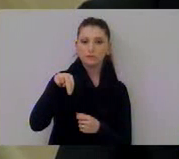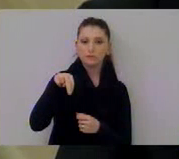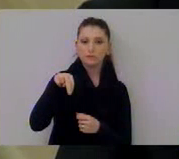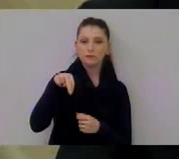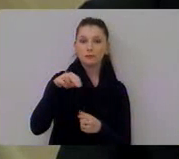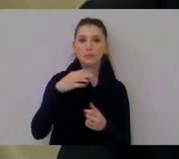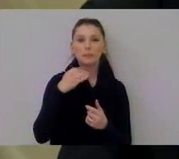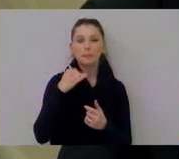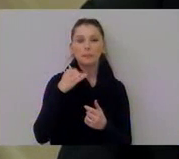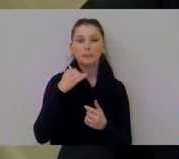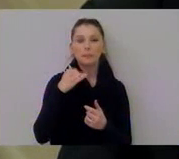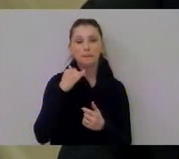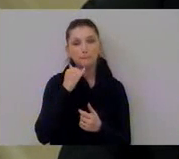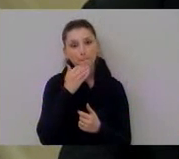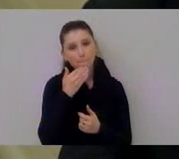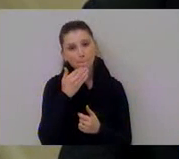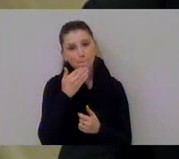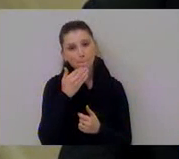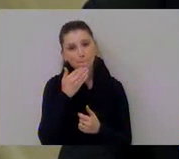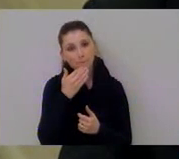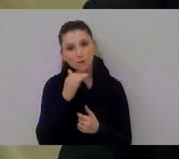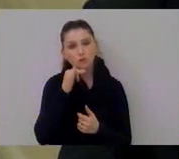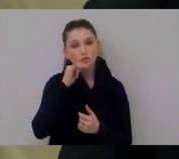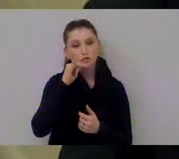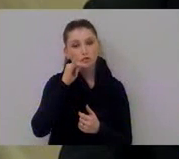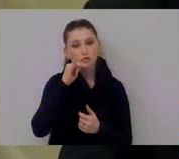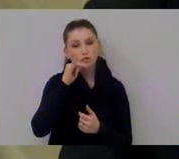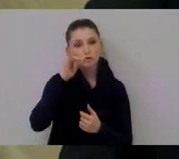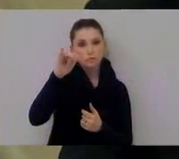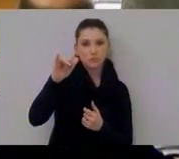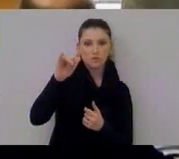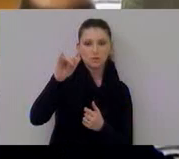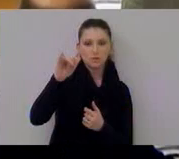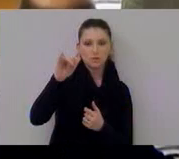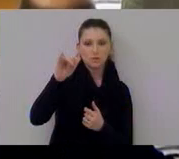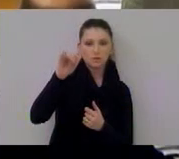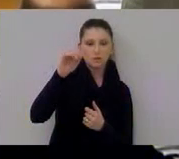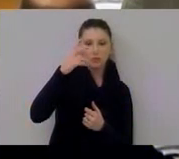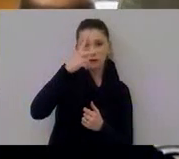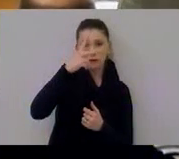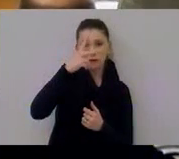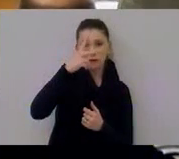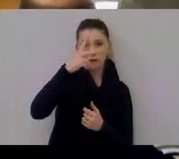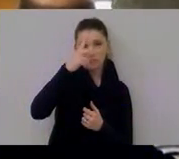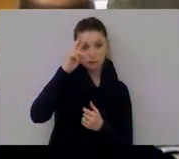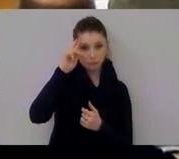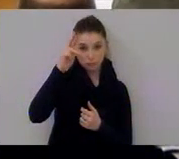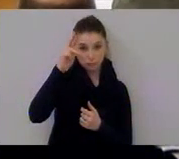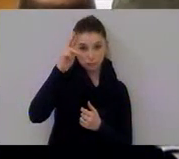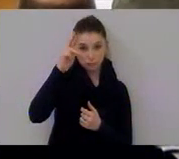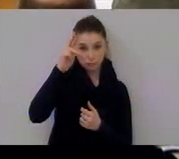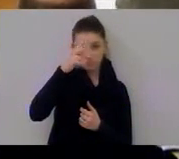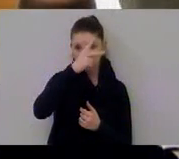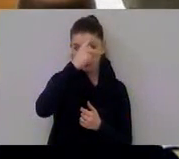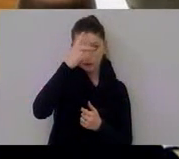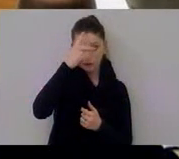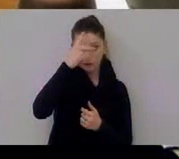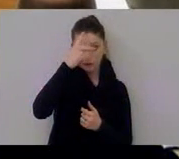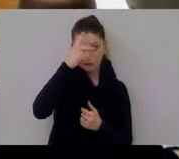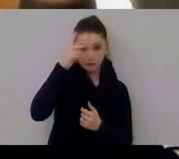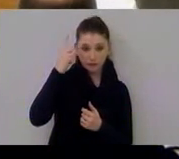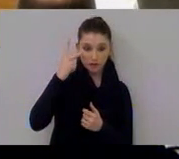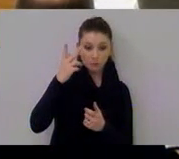pedido de informações ao senhor prefeito municipal acerca da